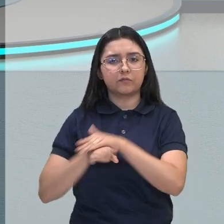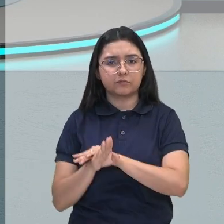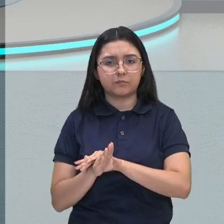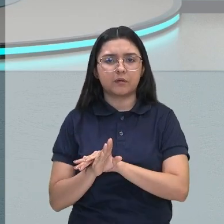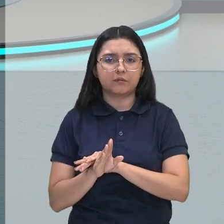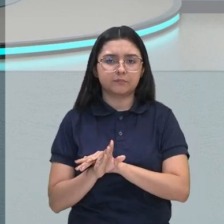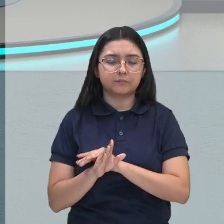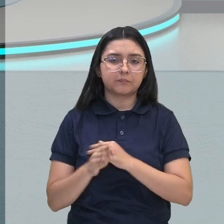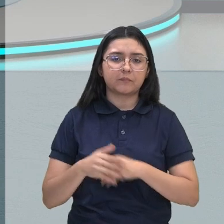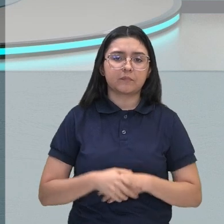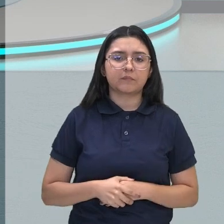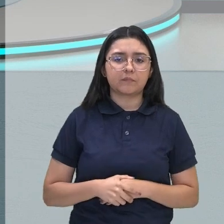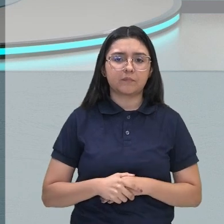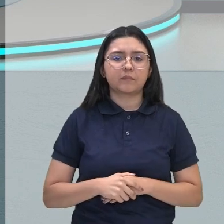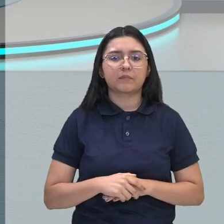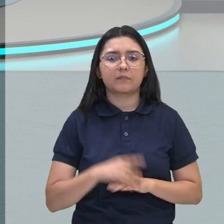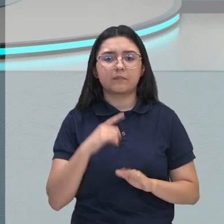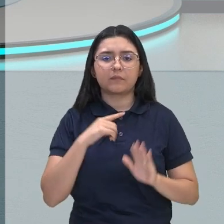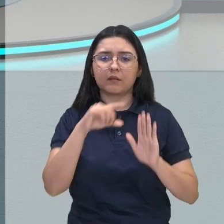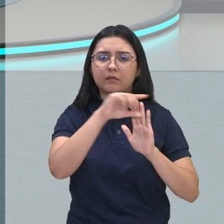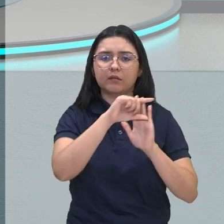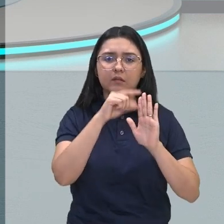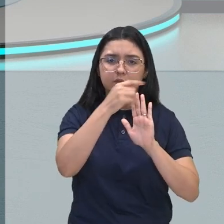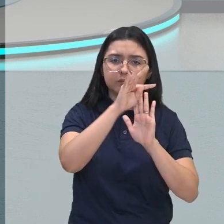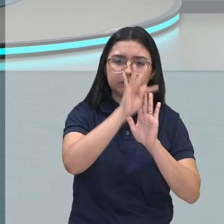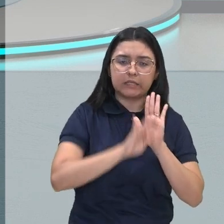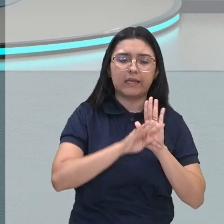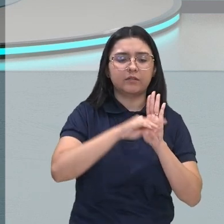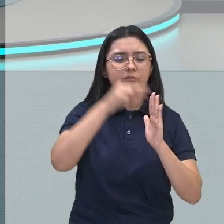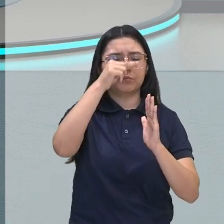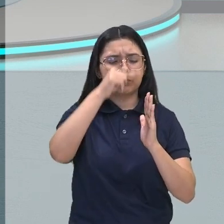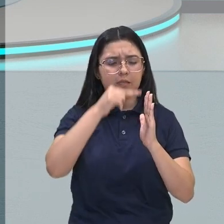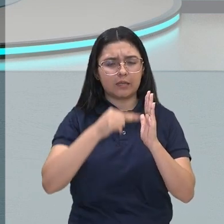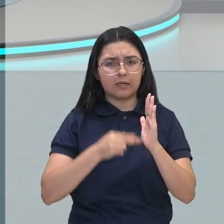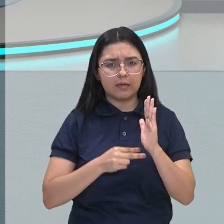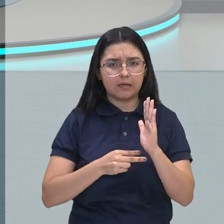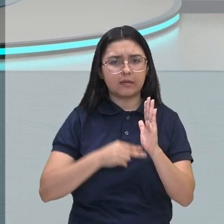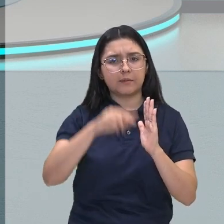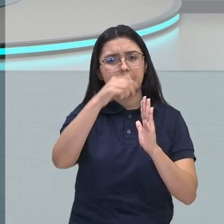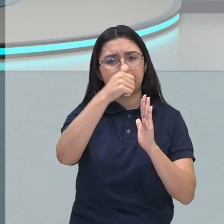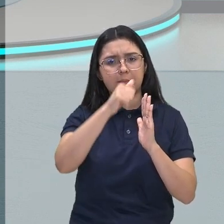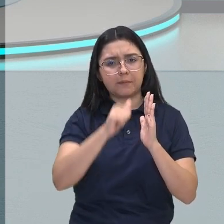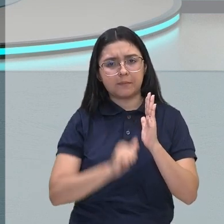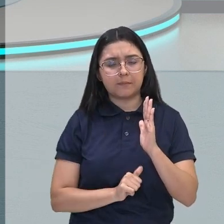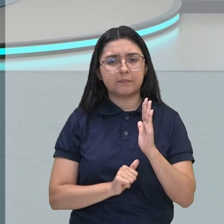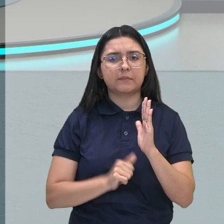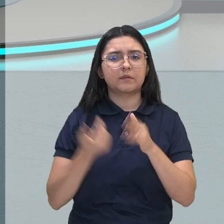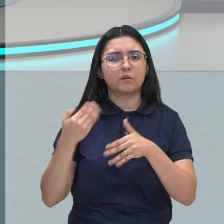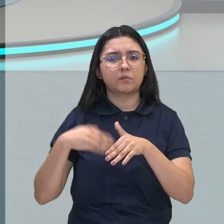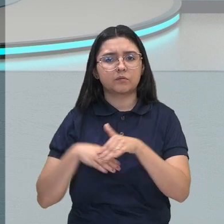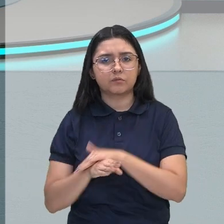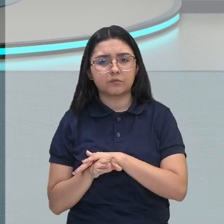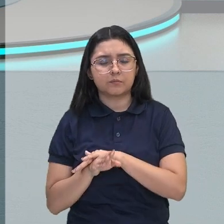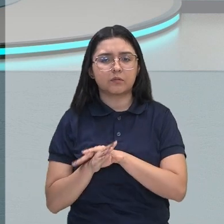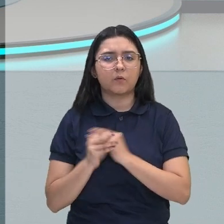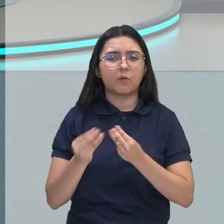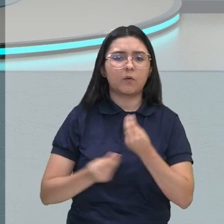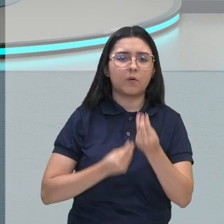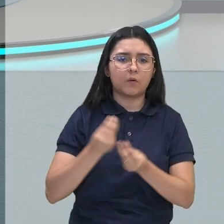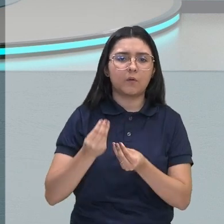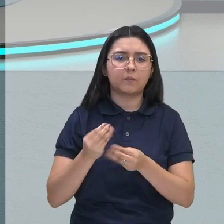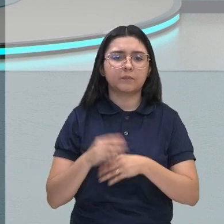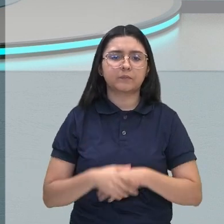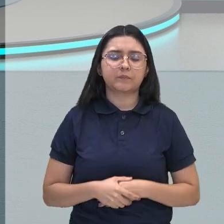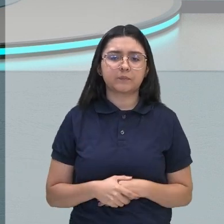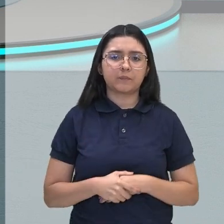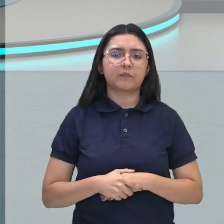né? Leia aquelas instruções, leia tudo para que você se acostume, como é que vai ser encaminhado o processo da